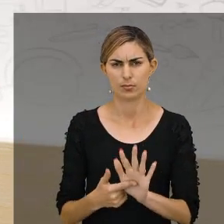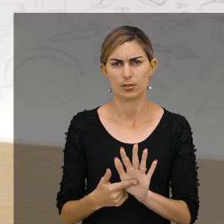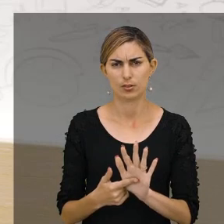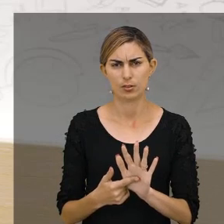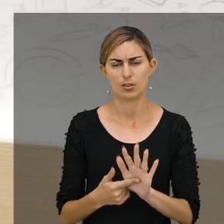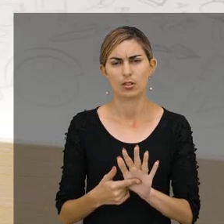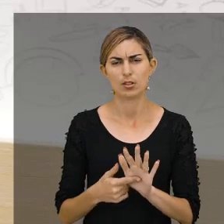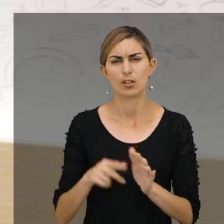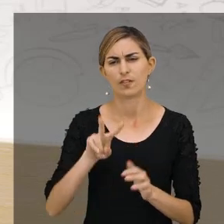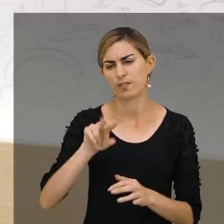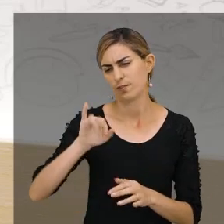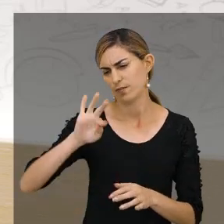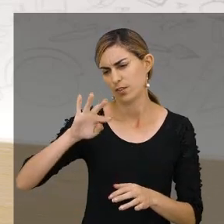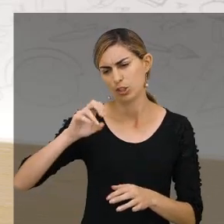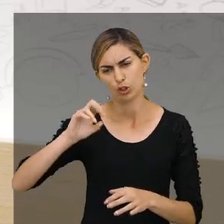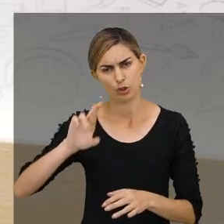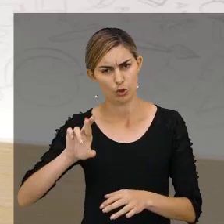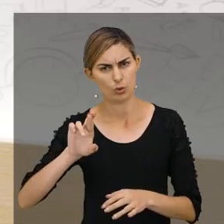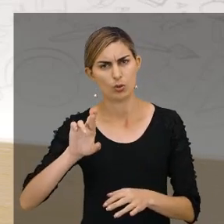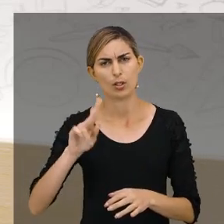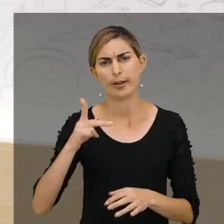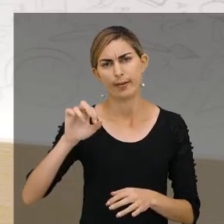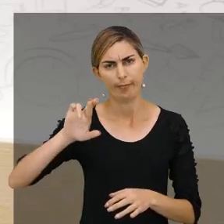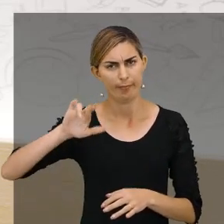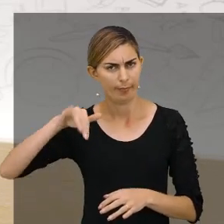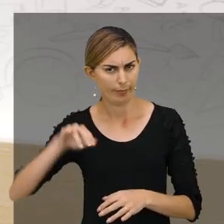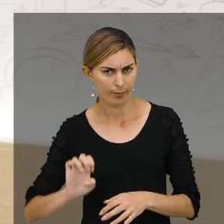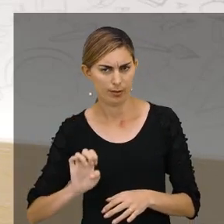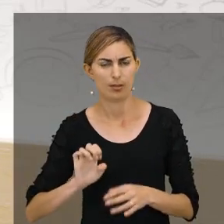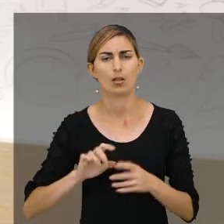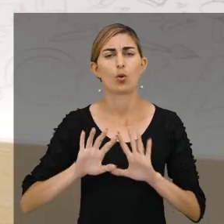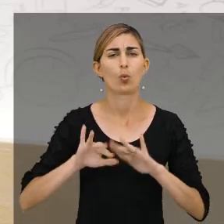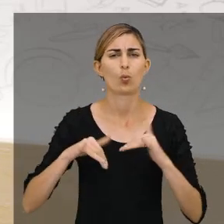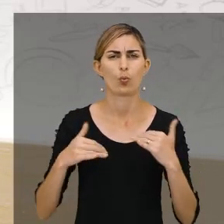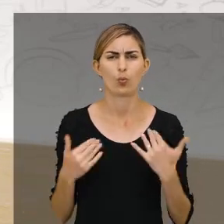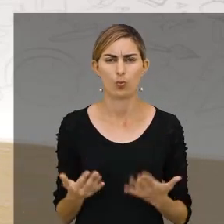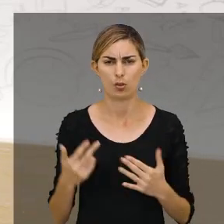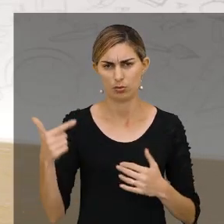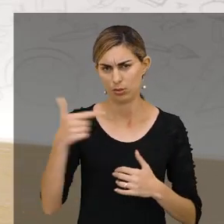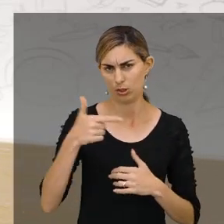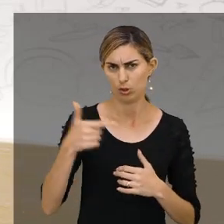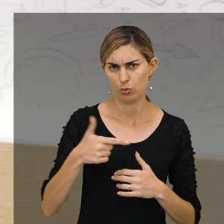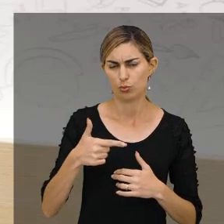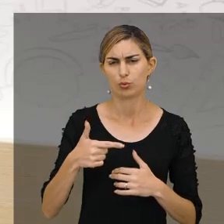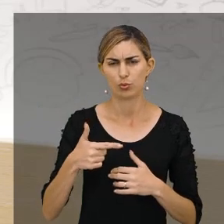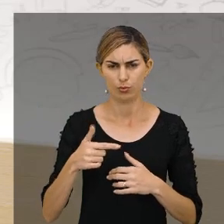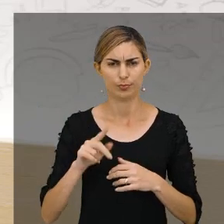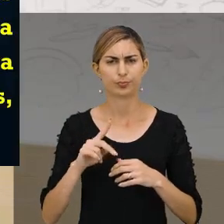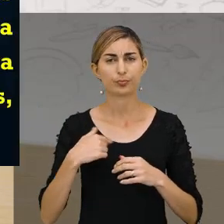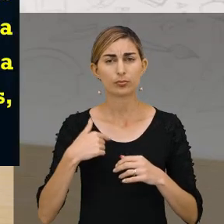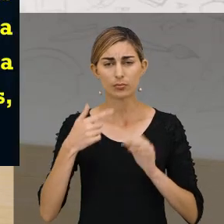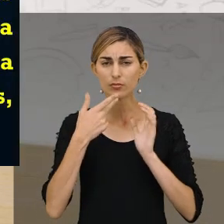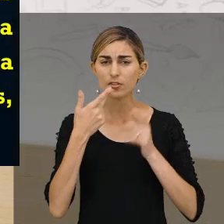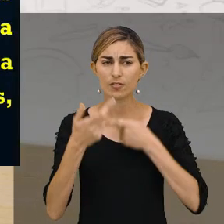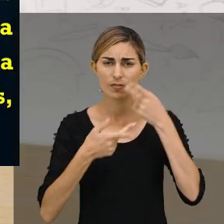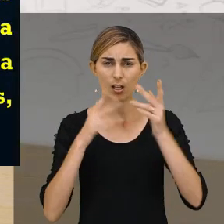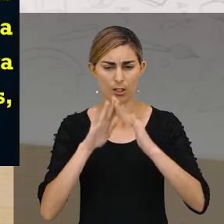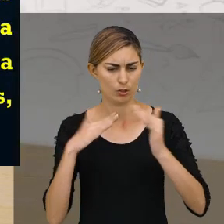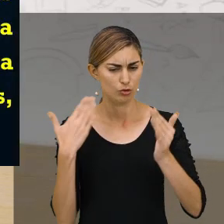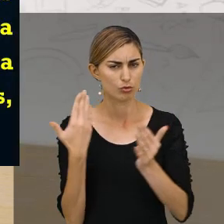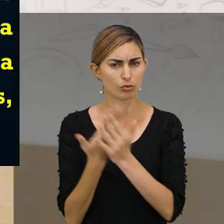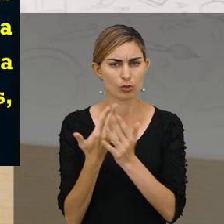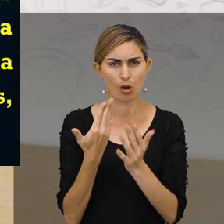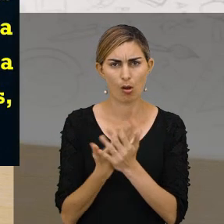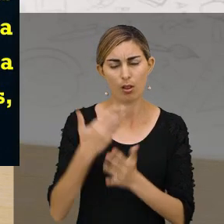o Vitor Henrique Paro, né, no qual, segundo o Henrique Paro, ele diz que a